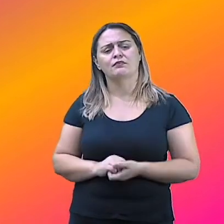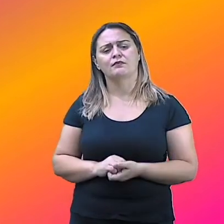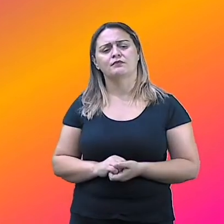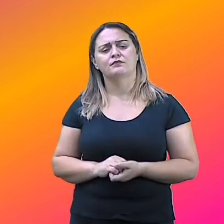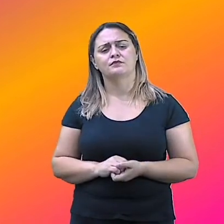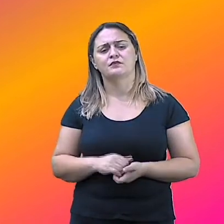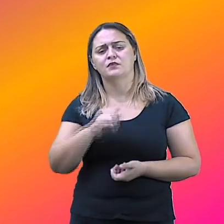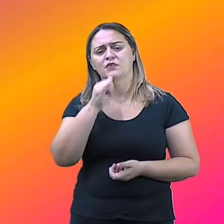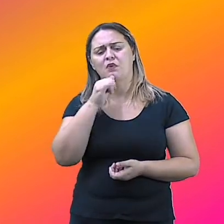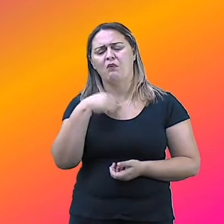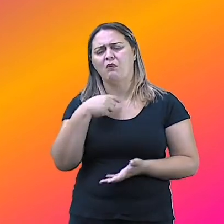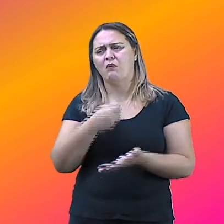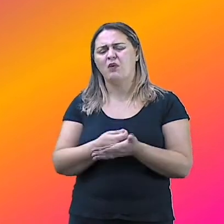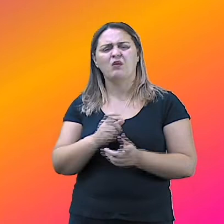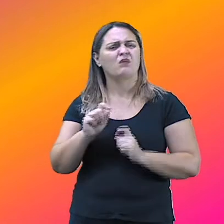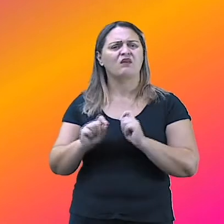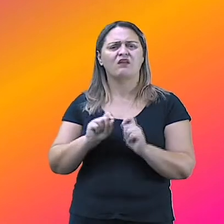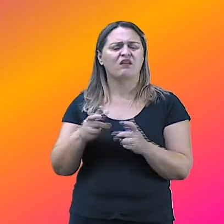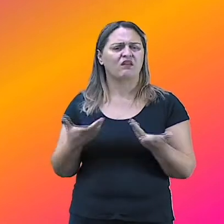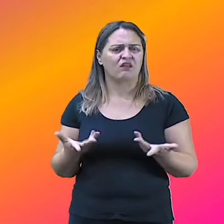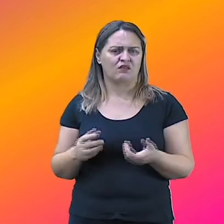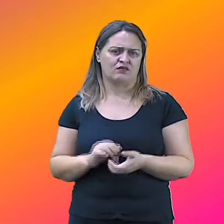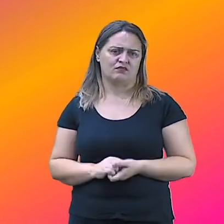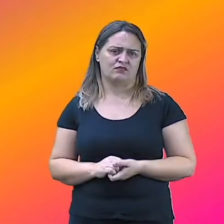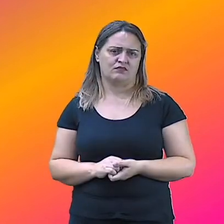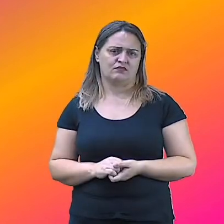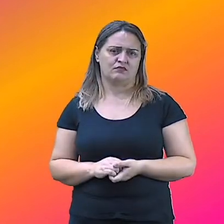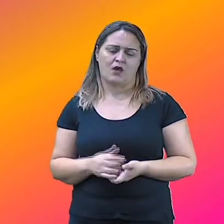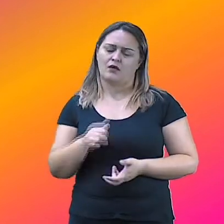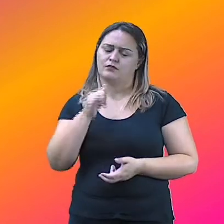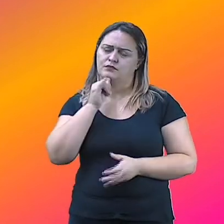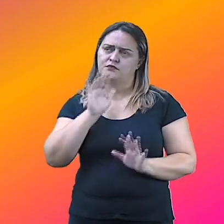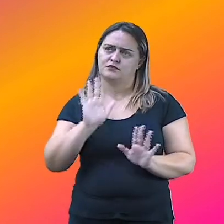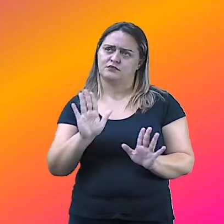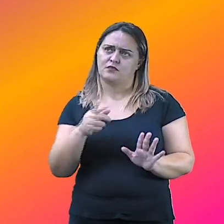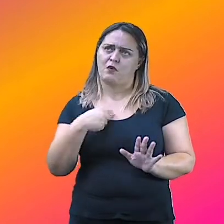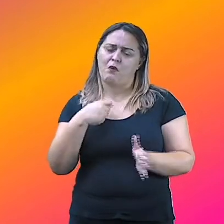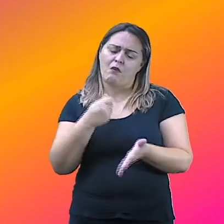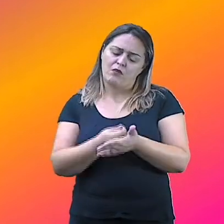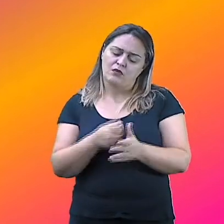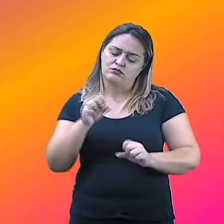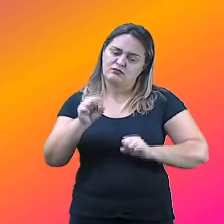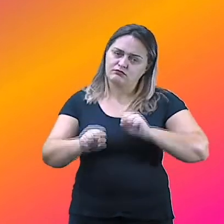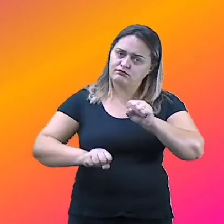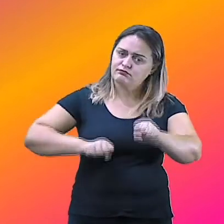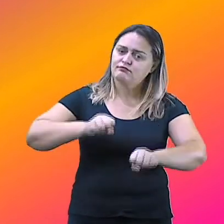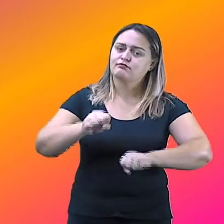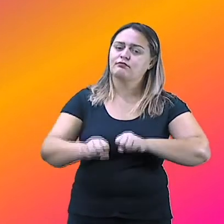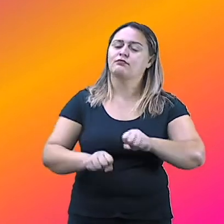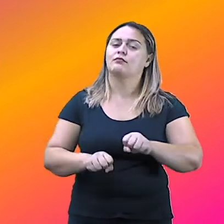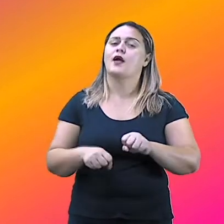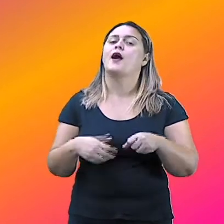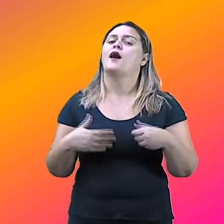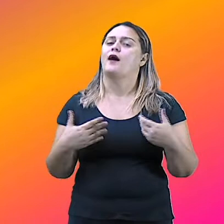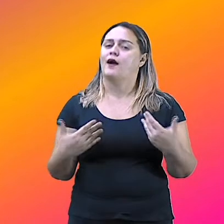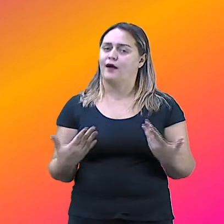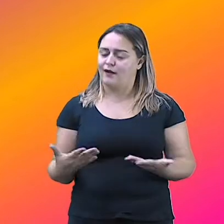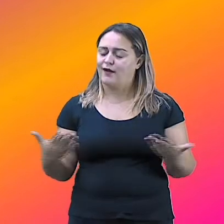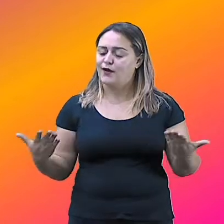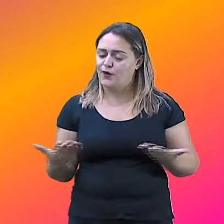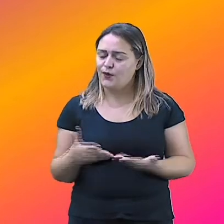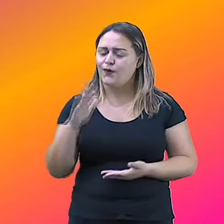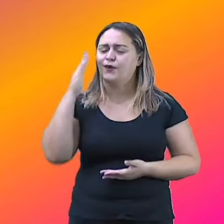eu comprei o quê? Eu comprei uma bicicleta. Agora sim você